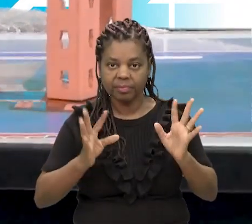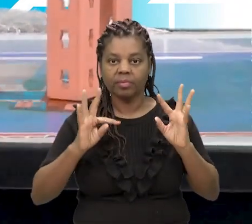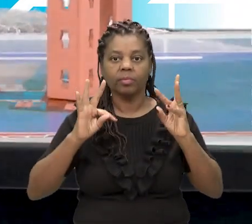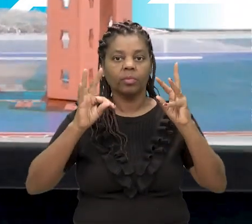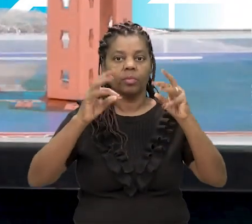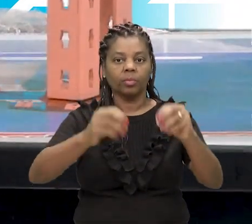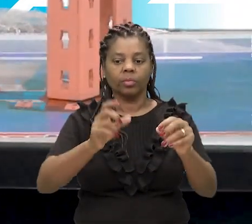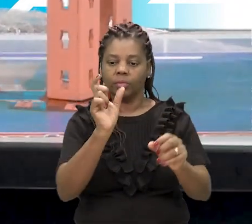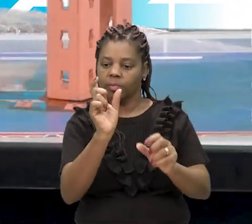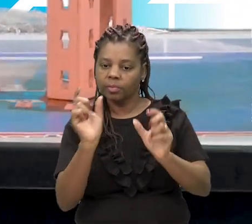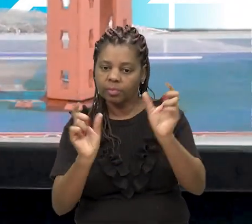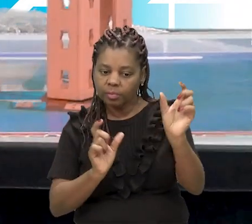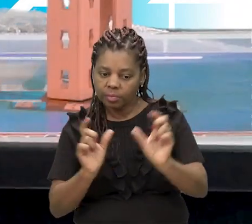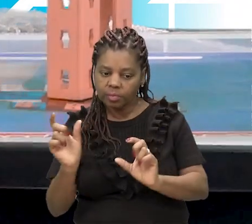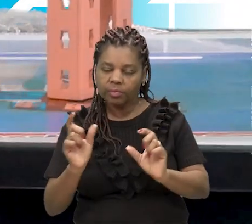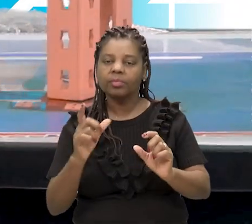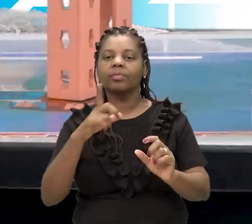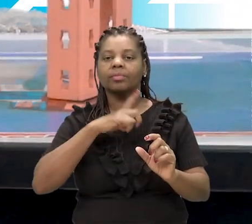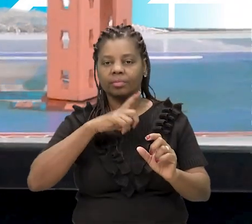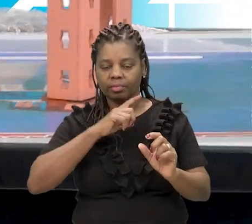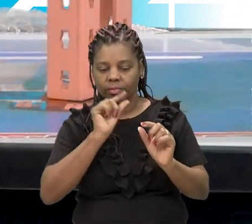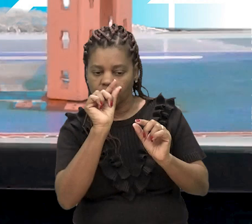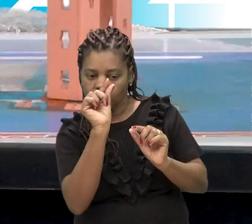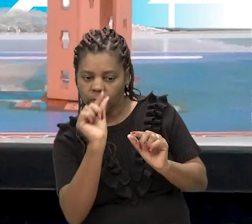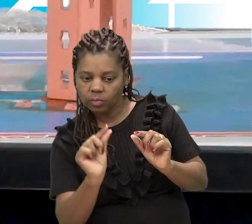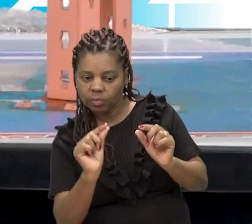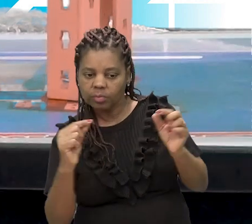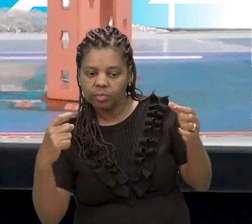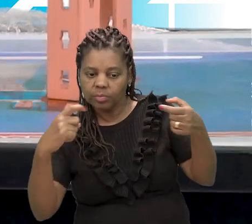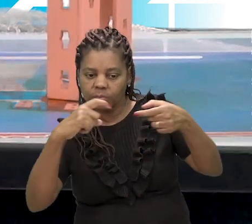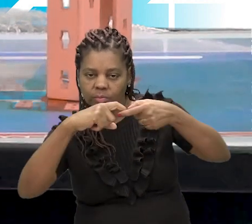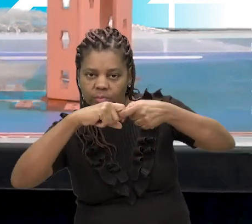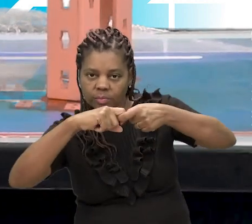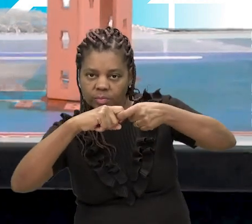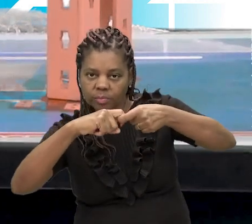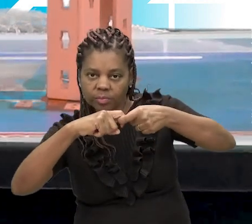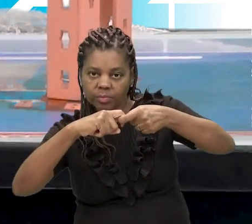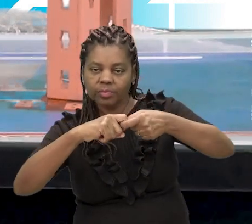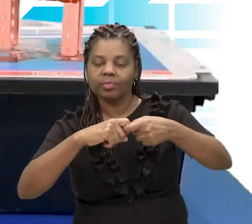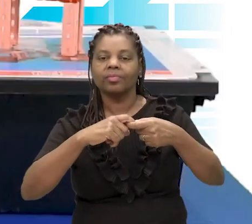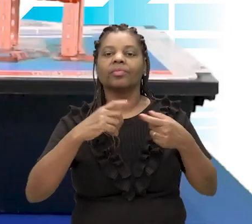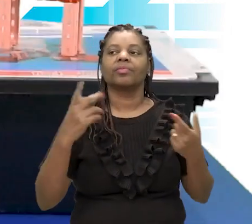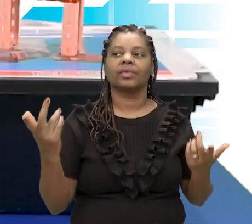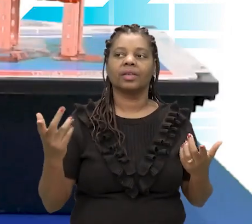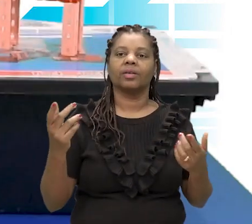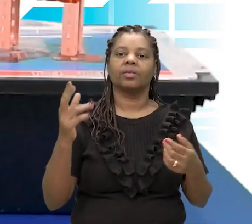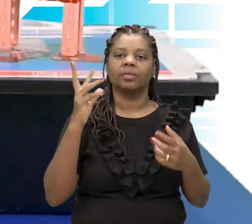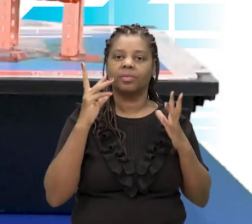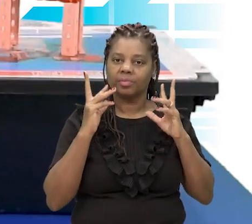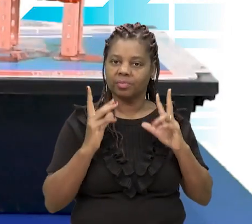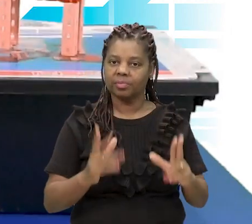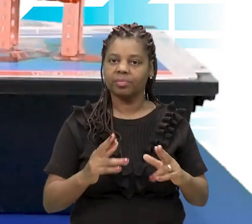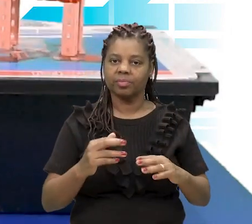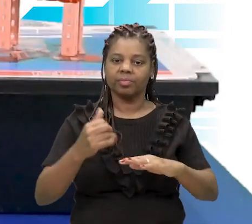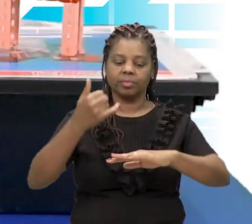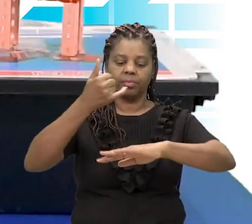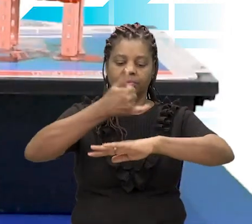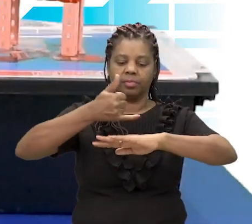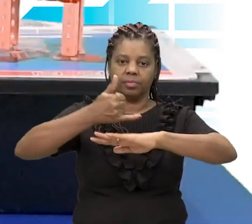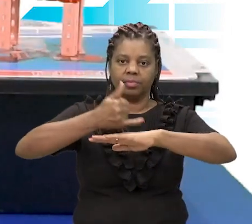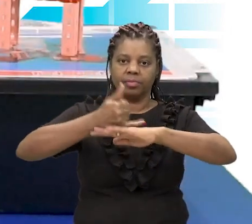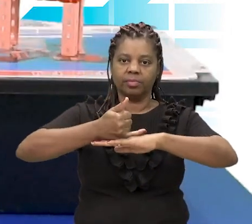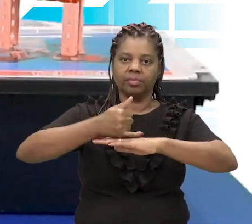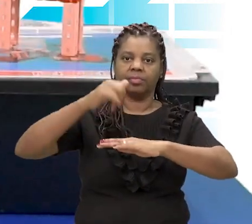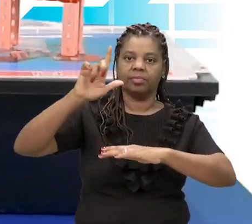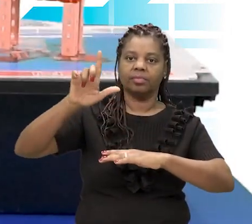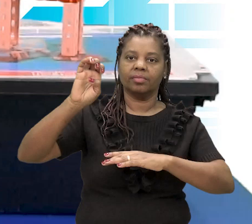Como falei anteriormente, todas as nossas peças têm um pininho para a gente fazer a conexão. E com a nossa LED não seria diferente. Então